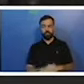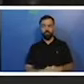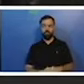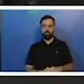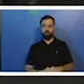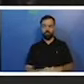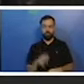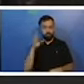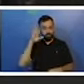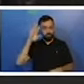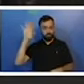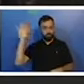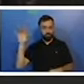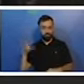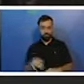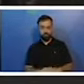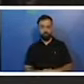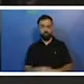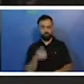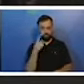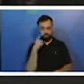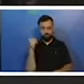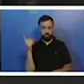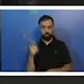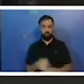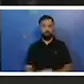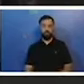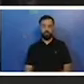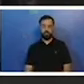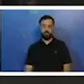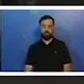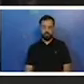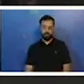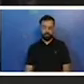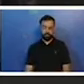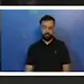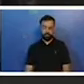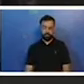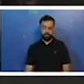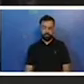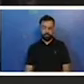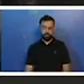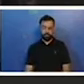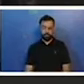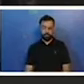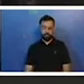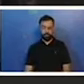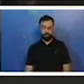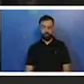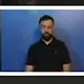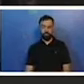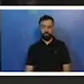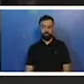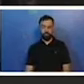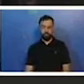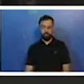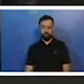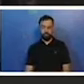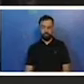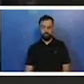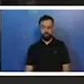desenvolver vamos lá vou segurar um pouco mais para baixo mas por um lado só vamos passou pegou